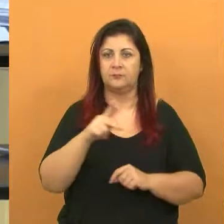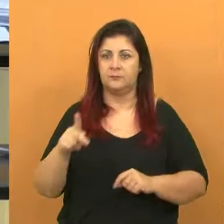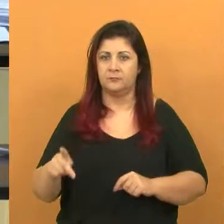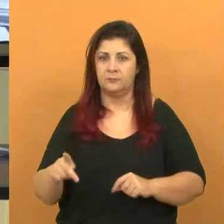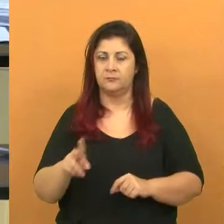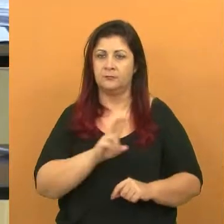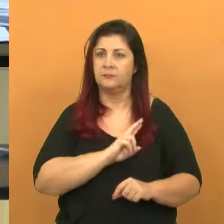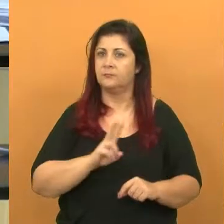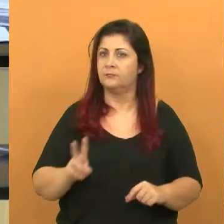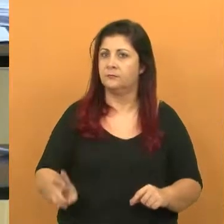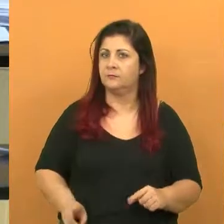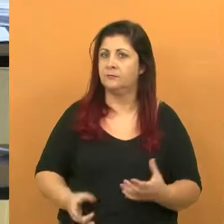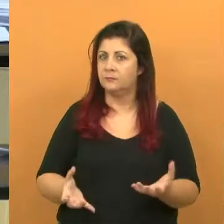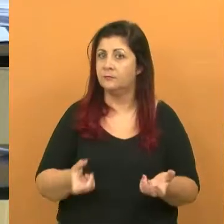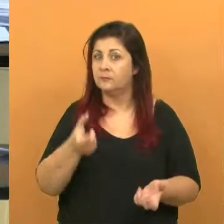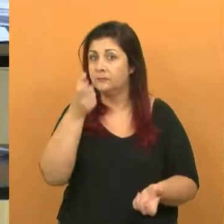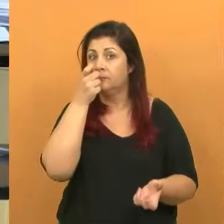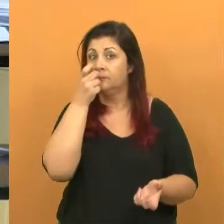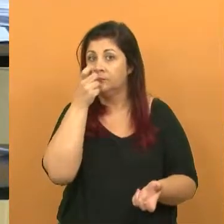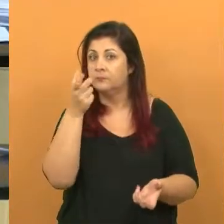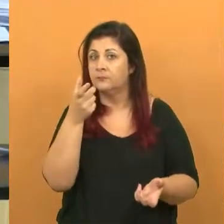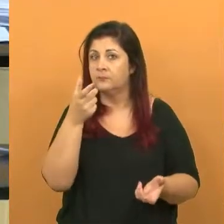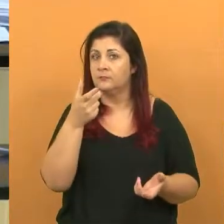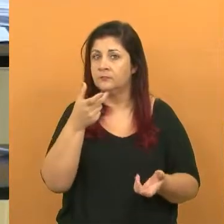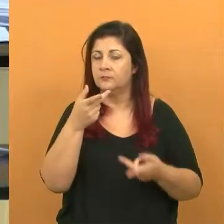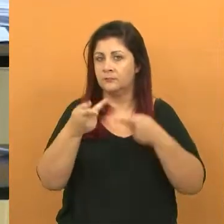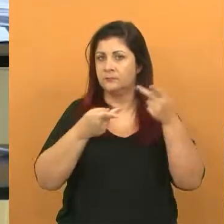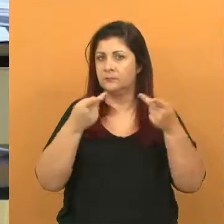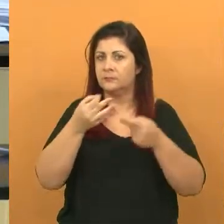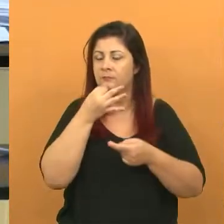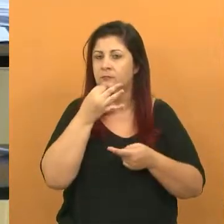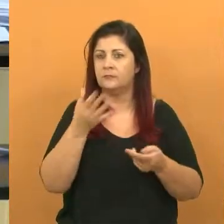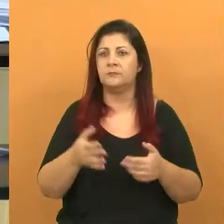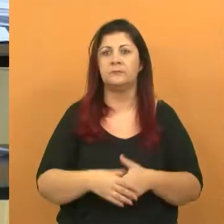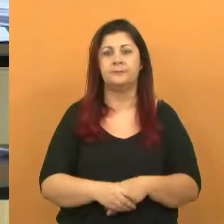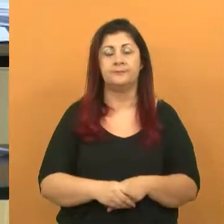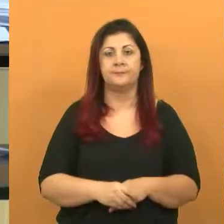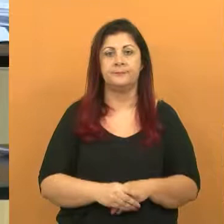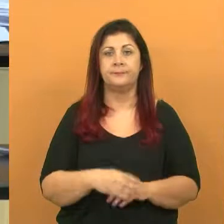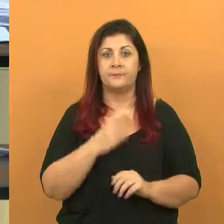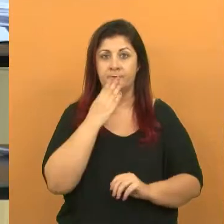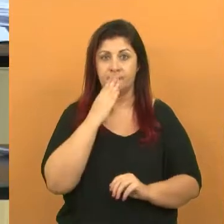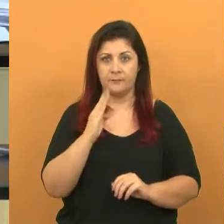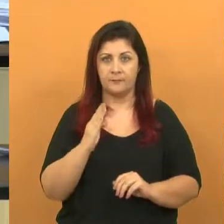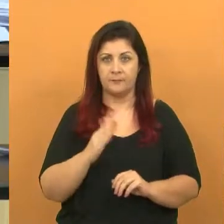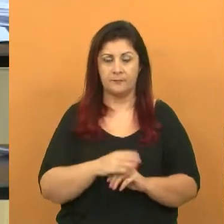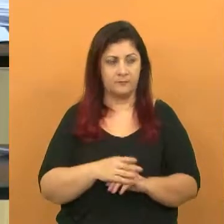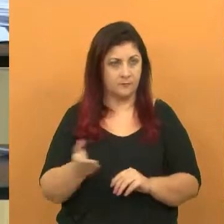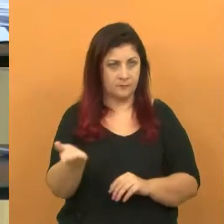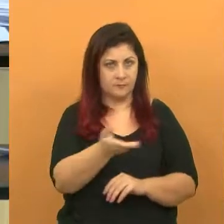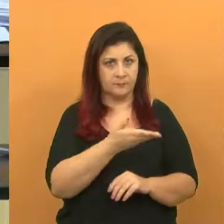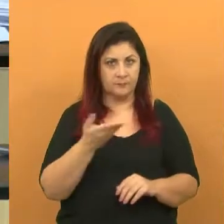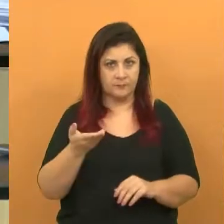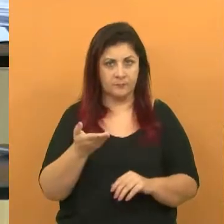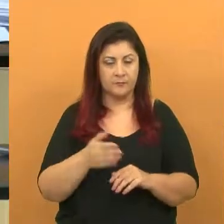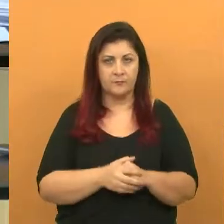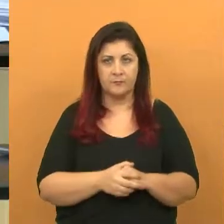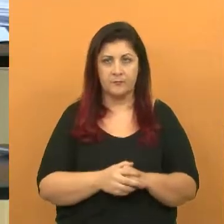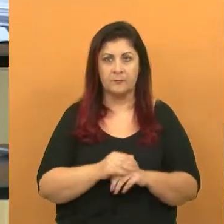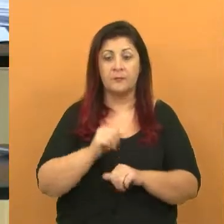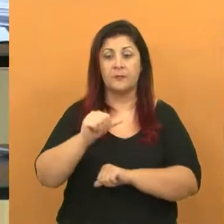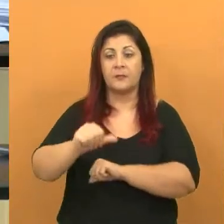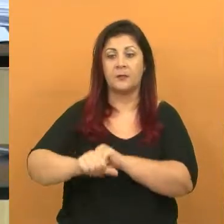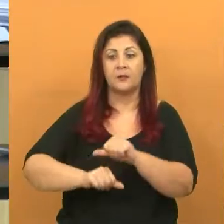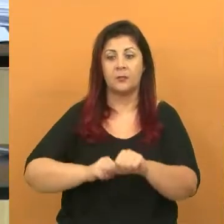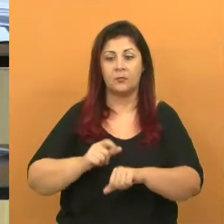que têm interesse em ouvir a discussão desse projeto. Então, eu gostaria de solicitar a autorização de vocês para a gente inverter a ordem